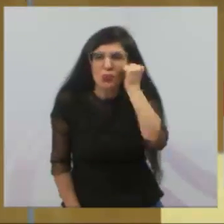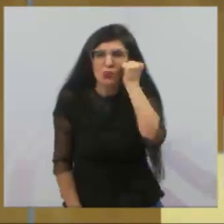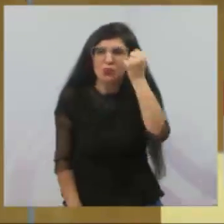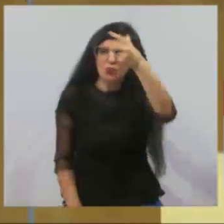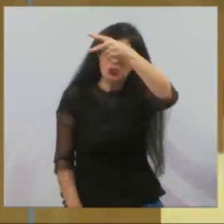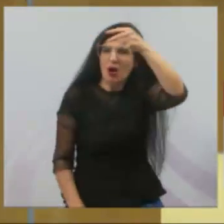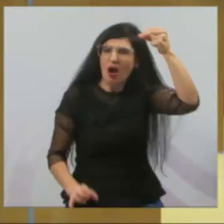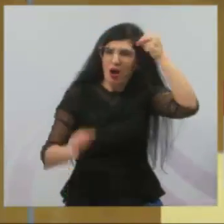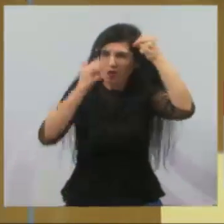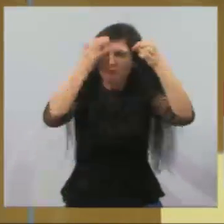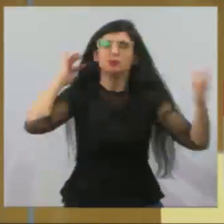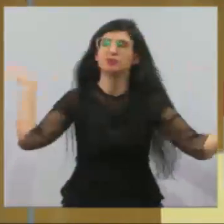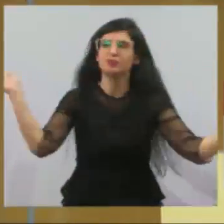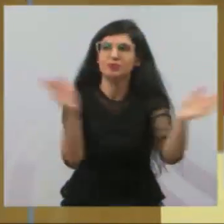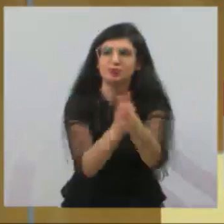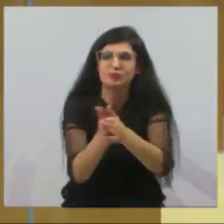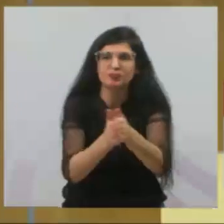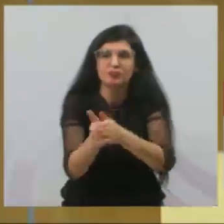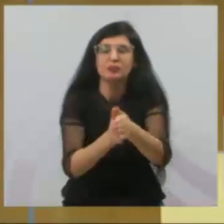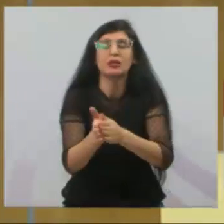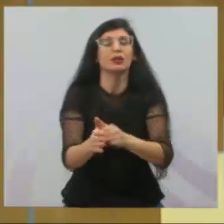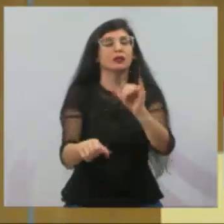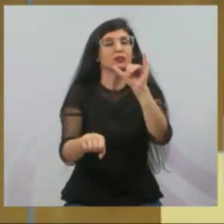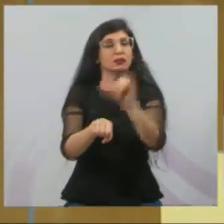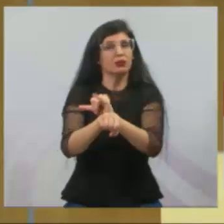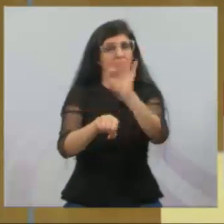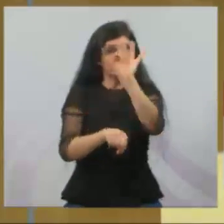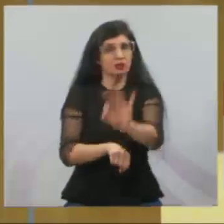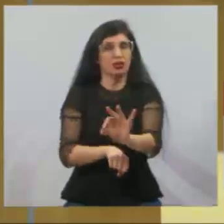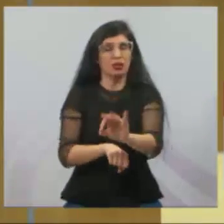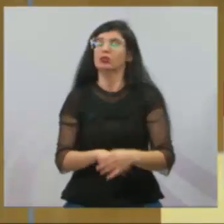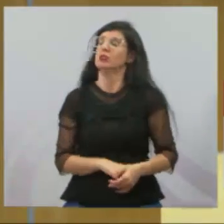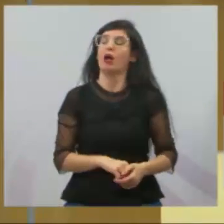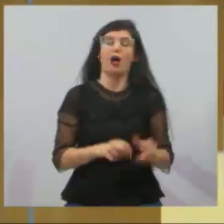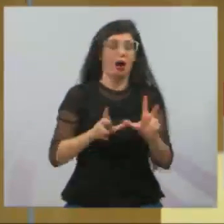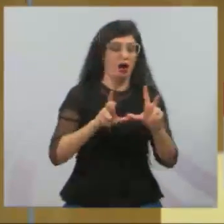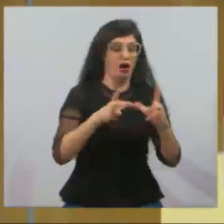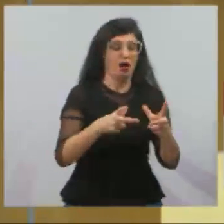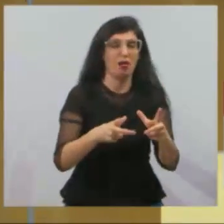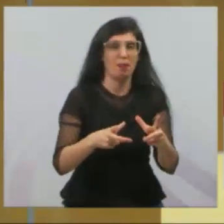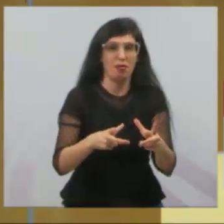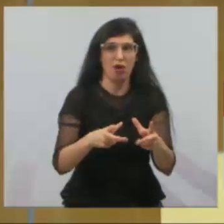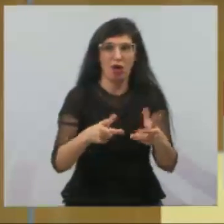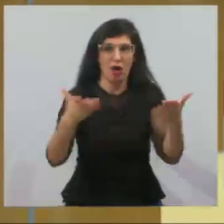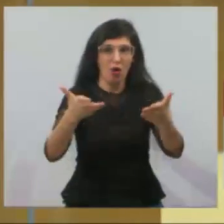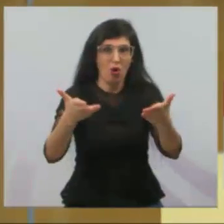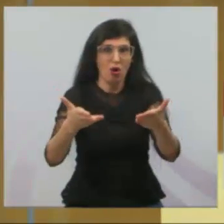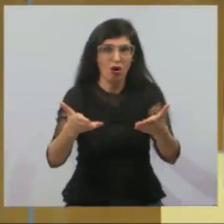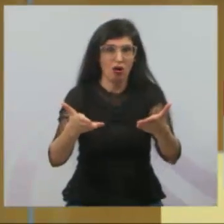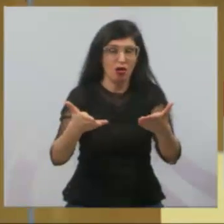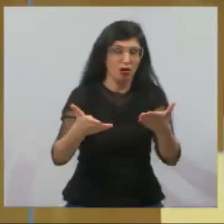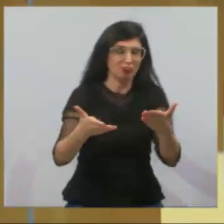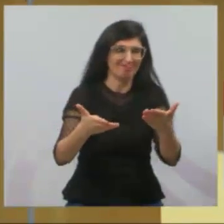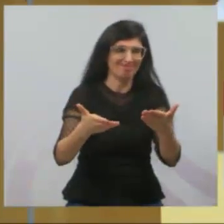o seguinte: a Câmara rejeitou e eu quero resolver isso, e para isso ele ganharia tempo, porque ele não